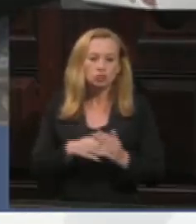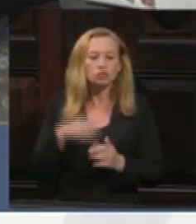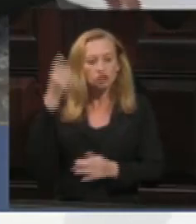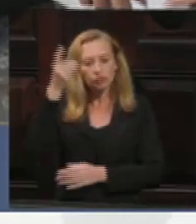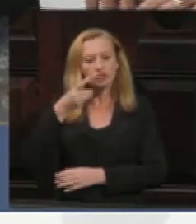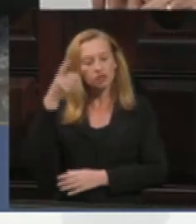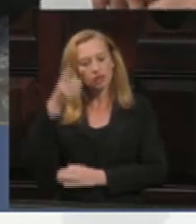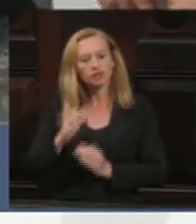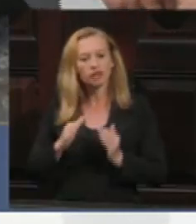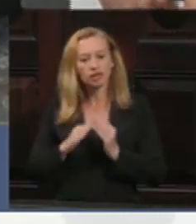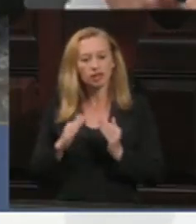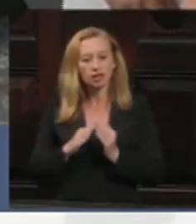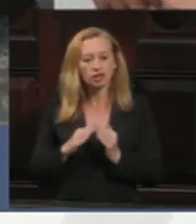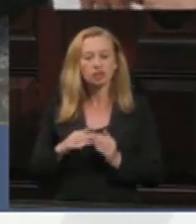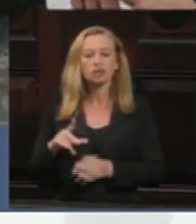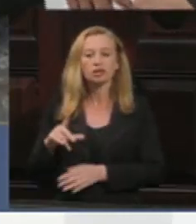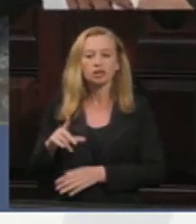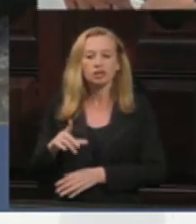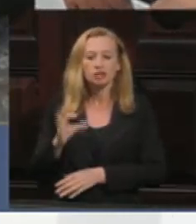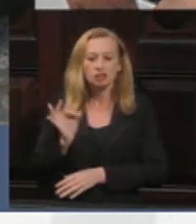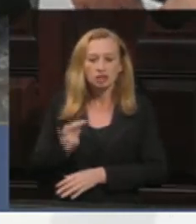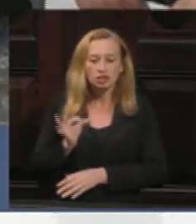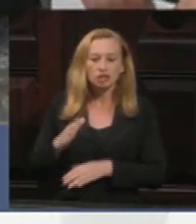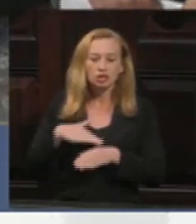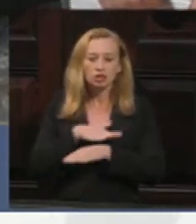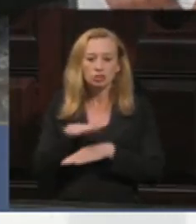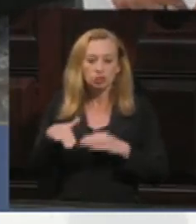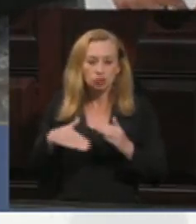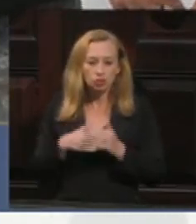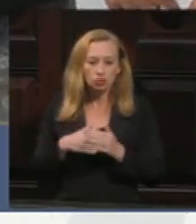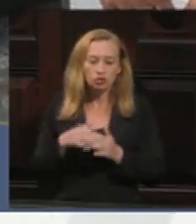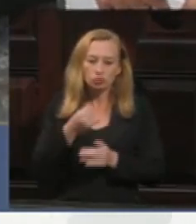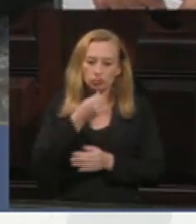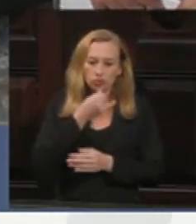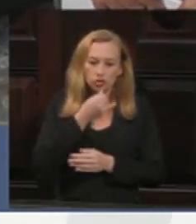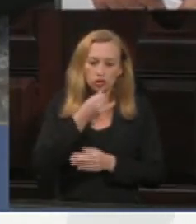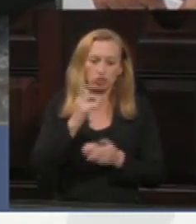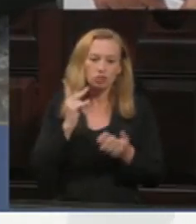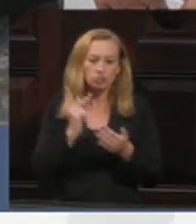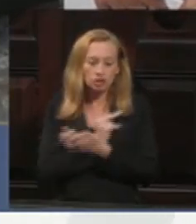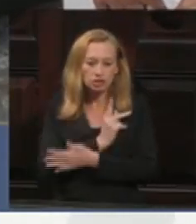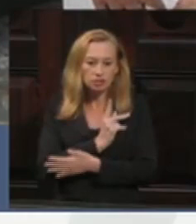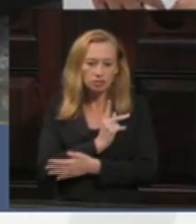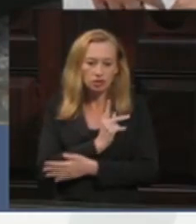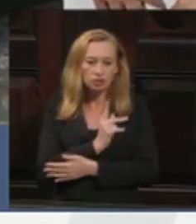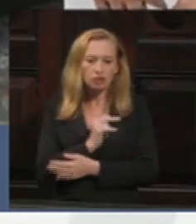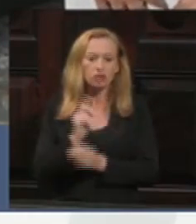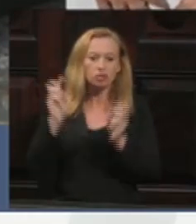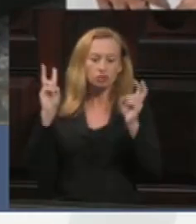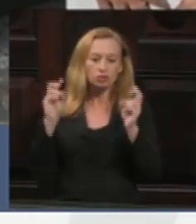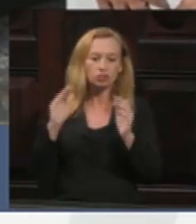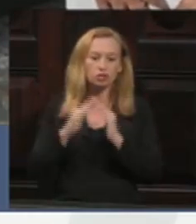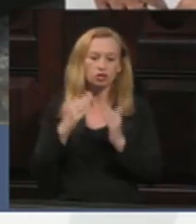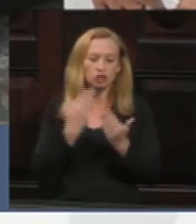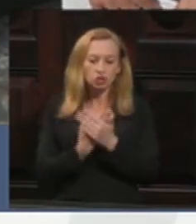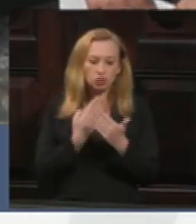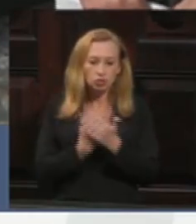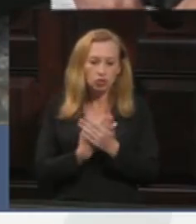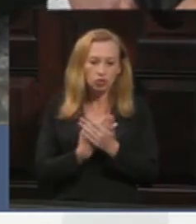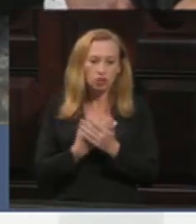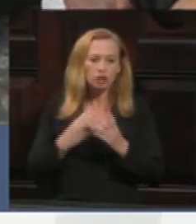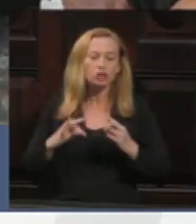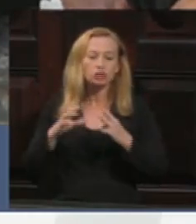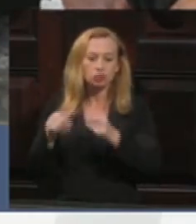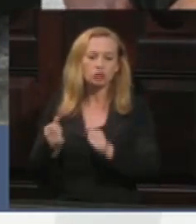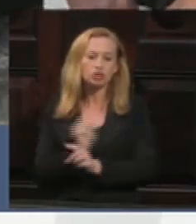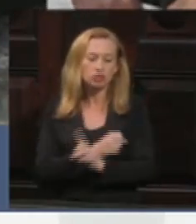tenho certeza que se solidarizam com esse atentado, não só a uma escola, às crianças, mas à sociedade como um todo.